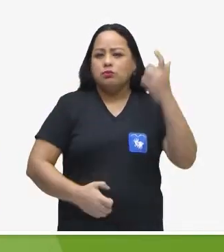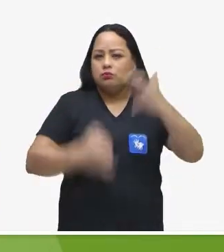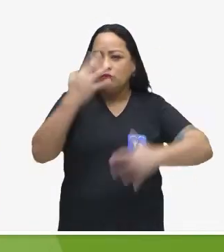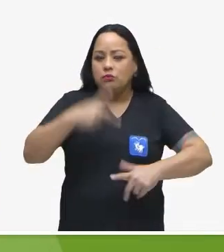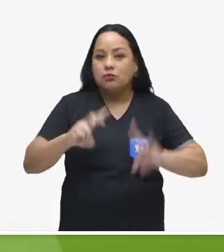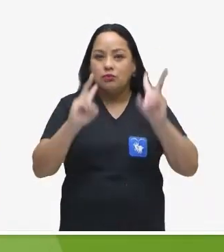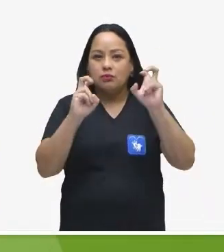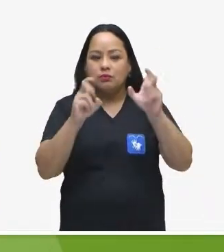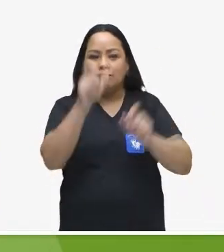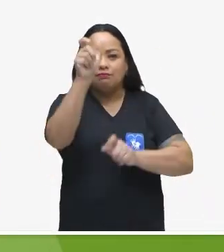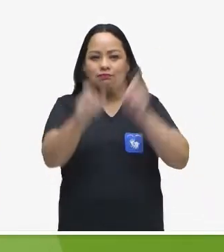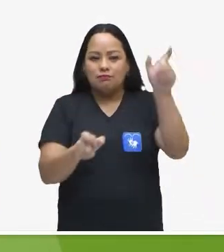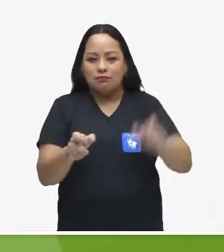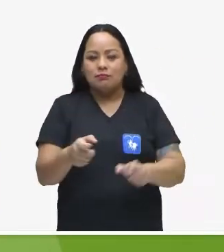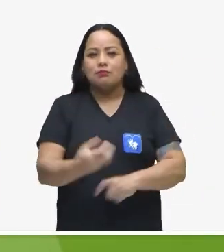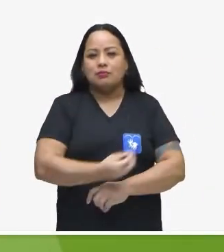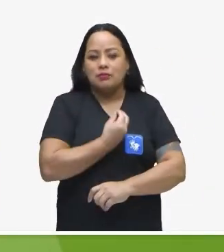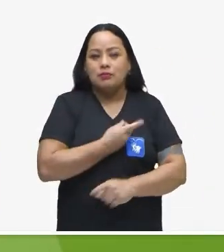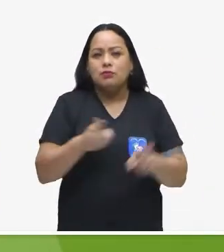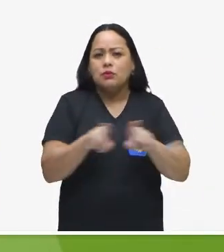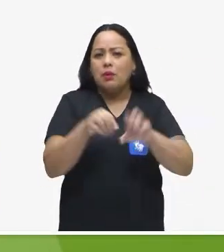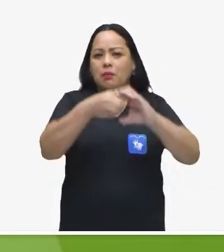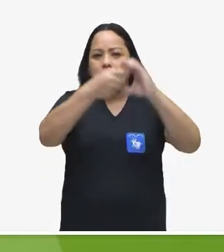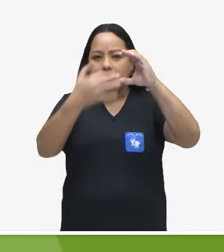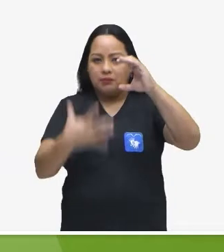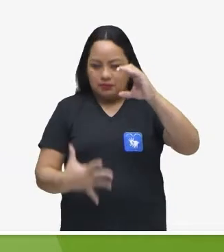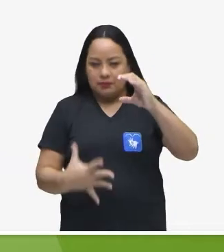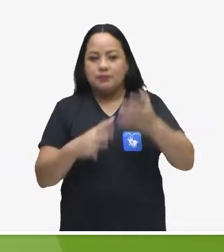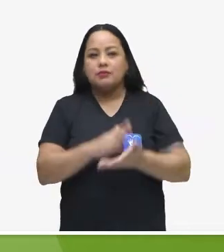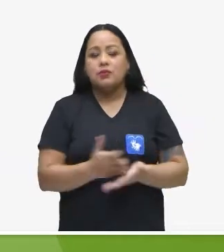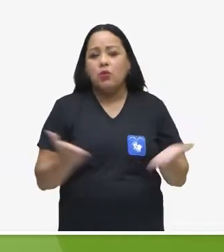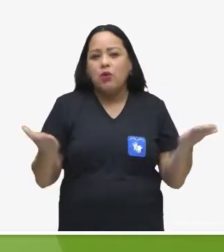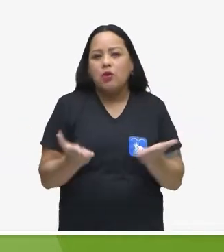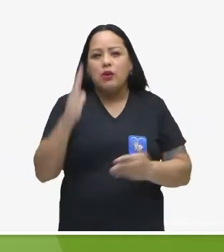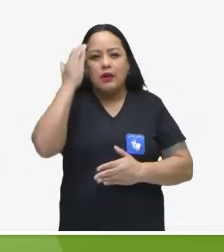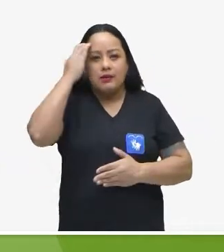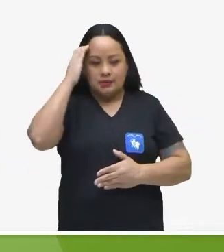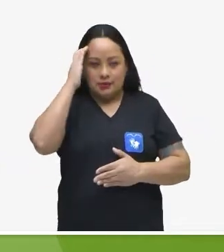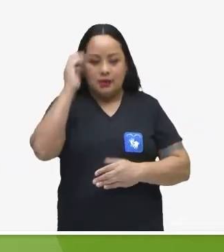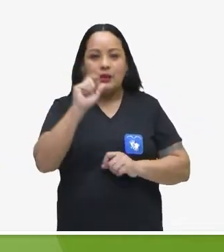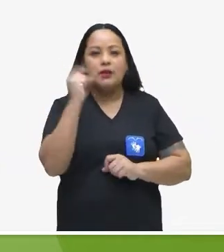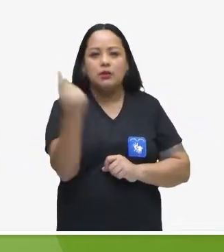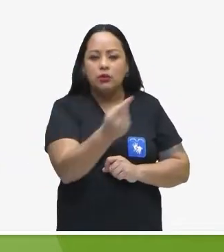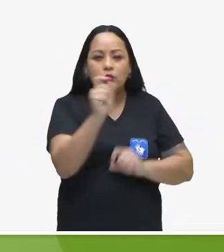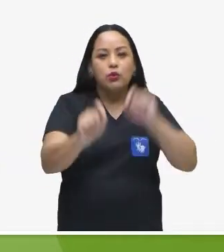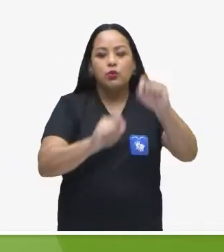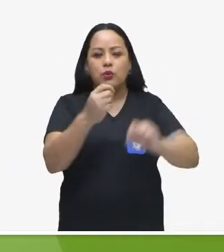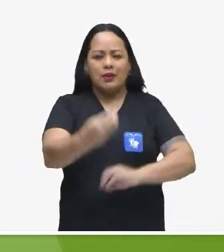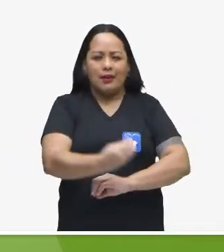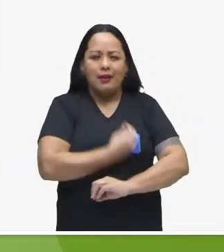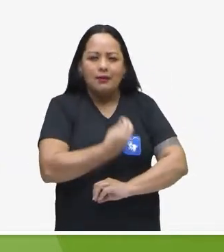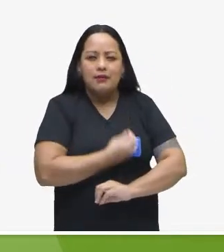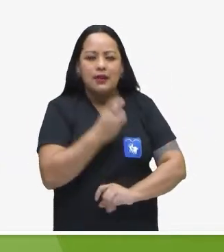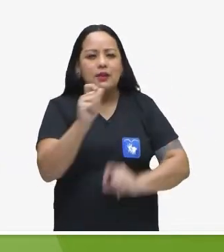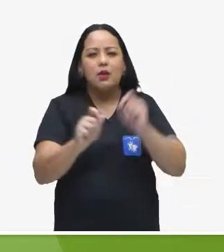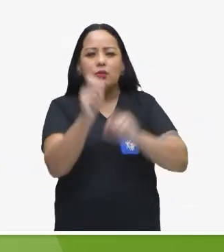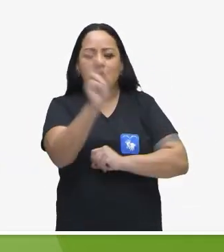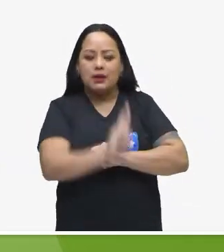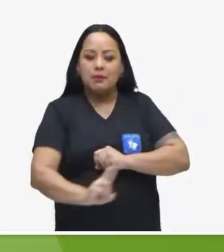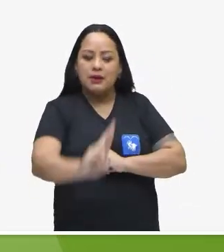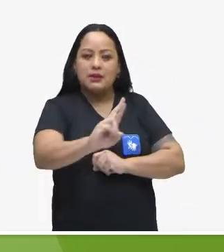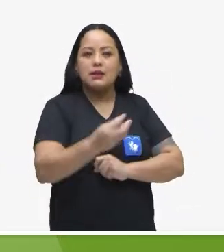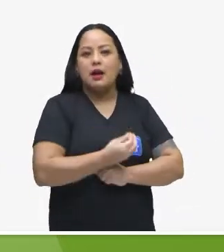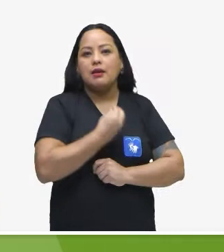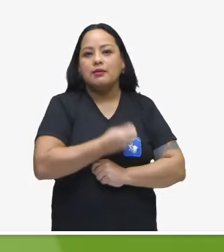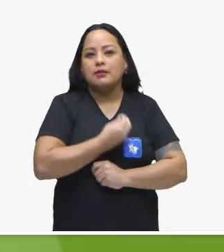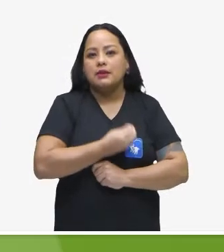seres vivos e das suas características. Então, para a gente entender o que é vida, né, o que ela representa,